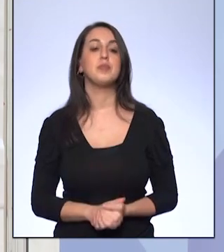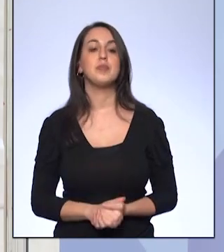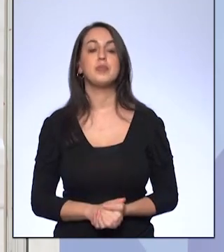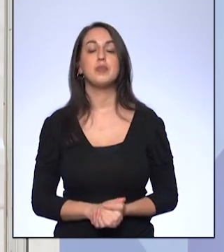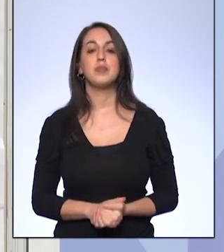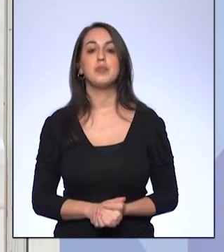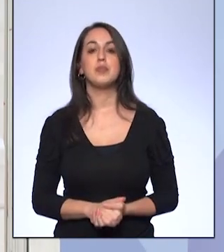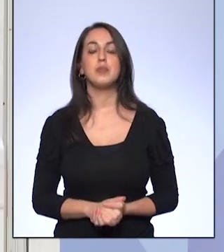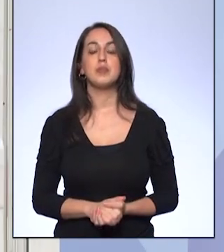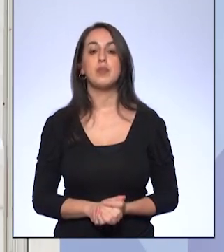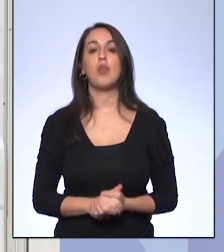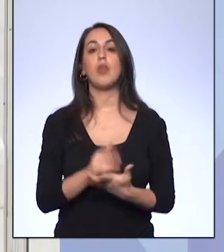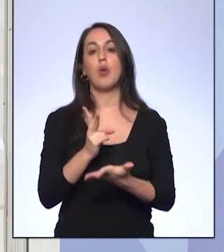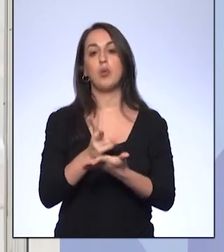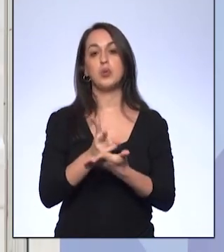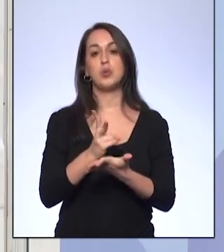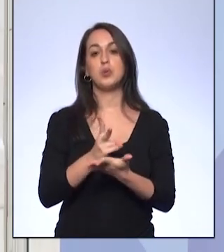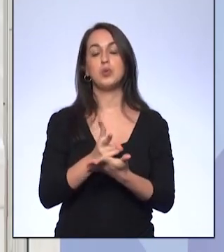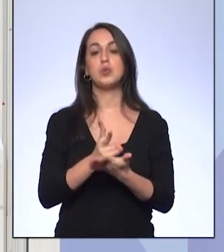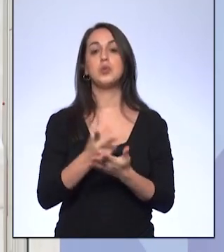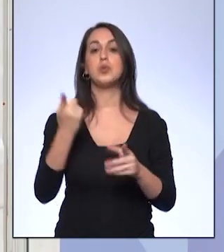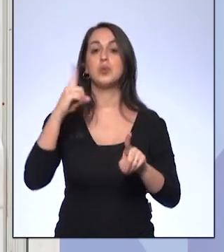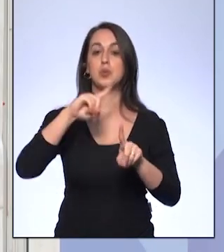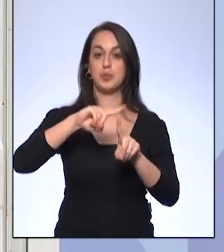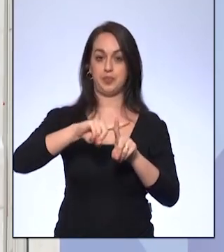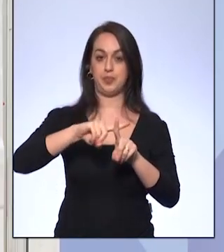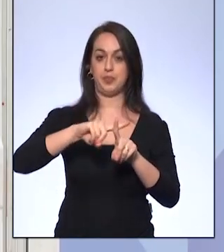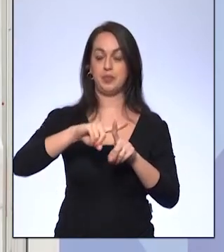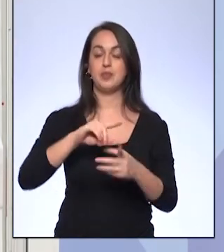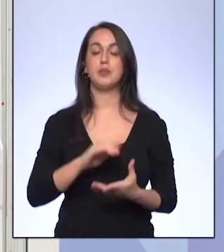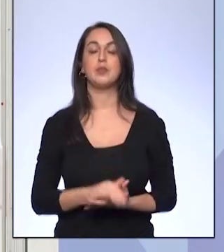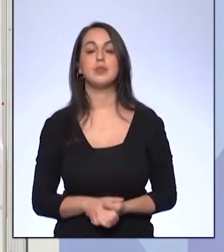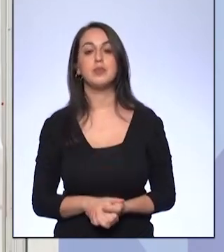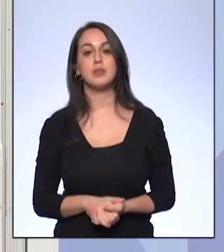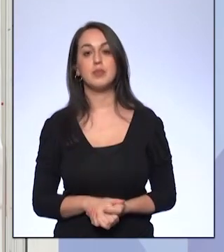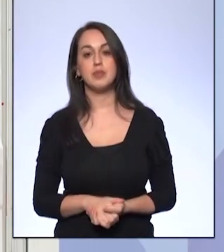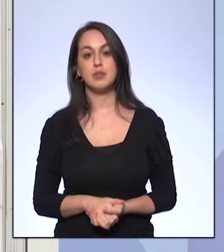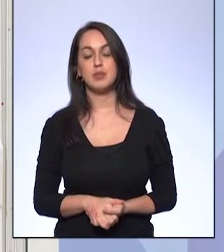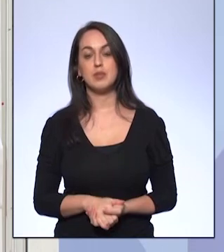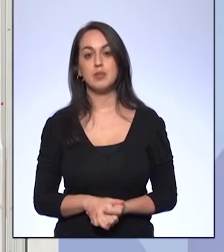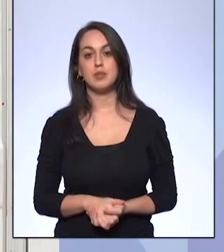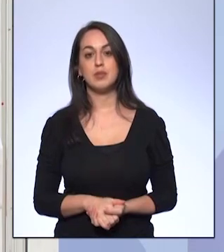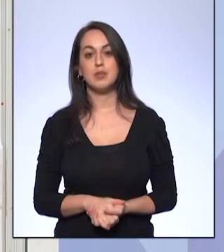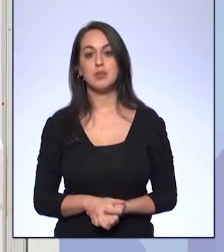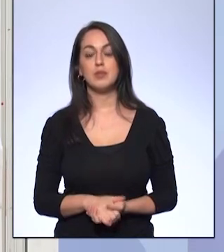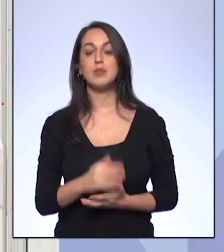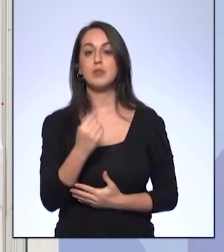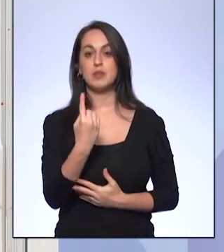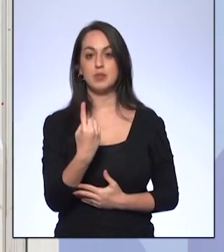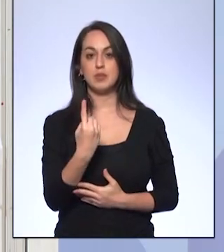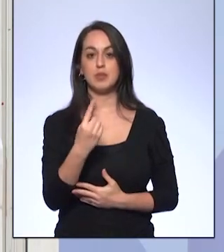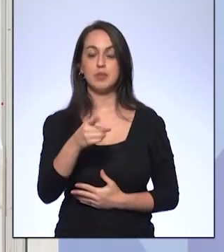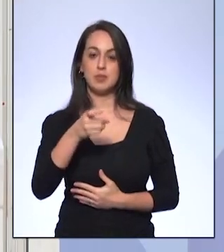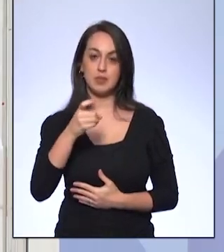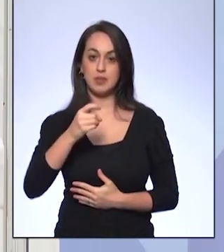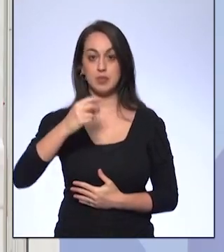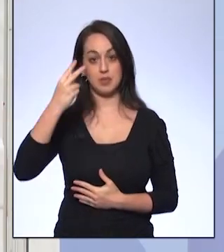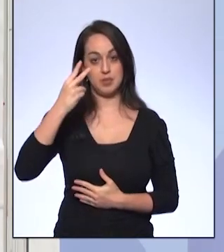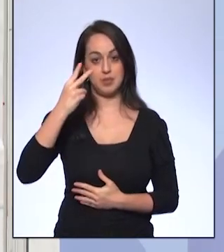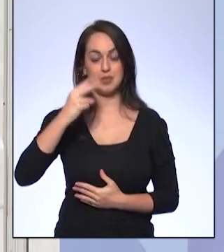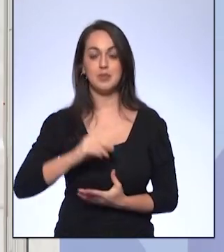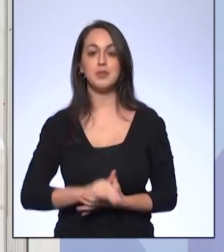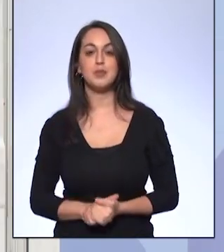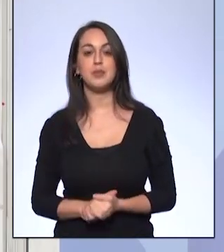eu conservo o sinal ou penso no joguinho de sinal. Mais com mais, mais. 1x ao